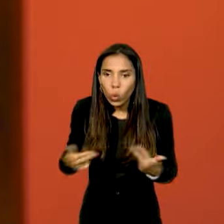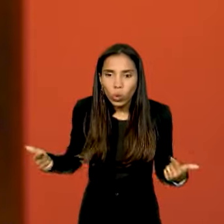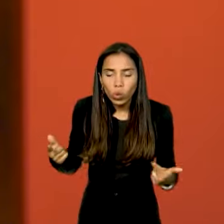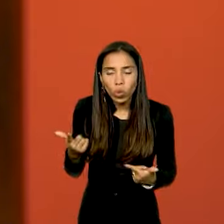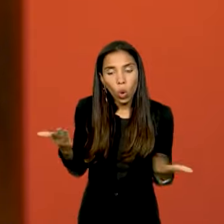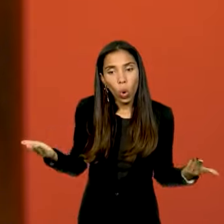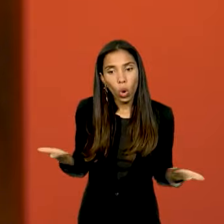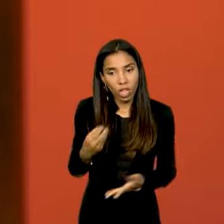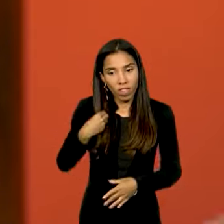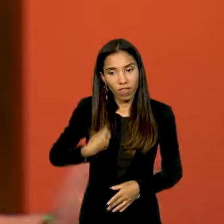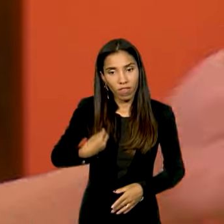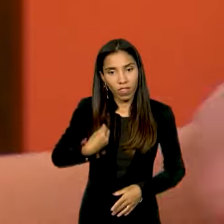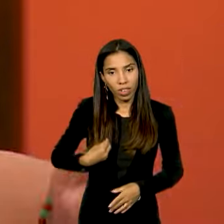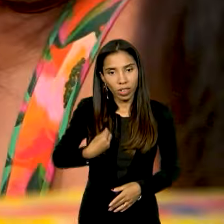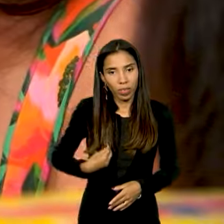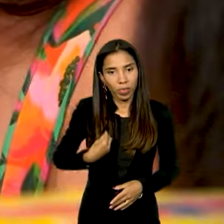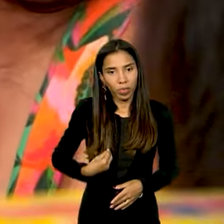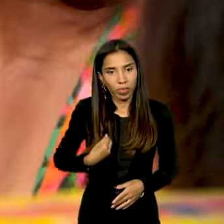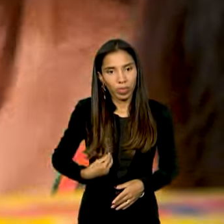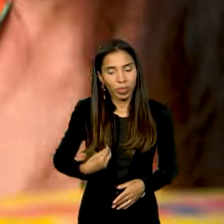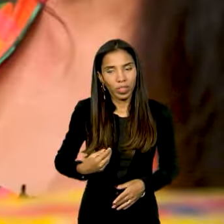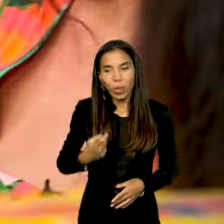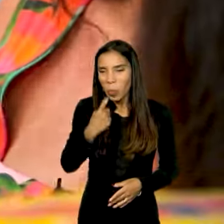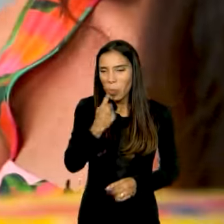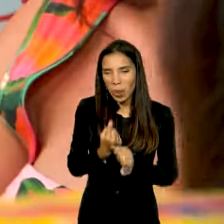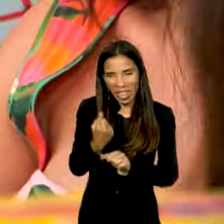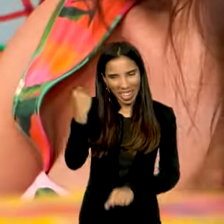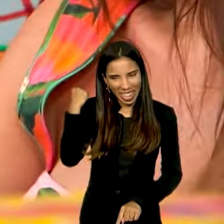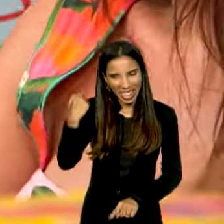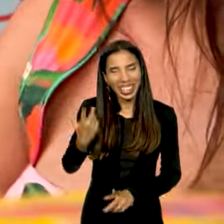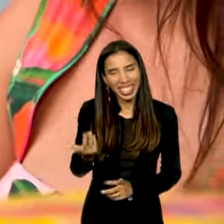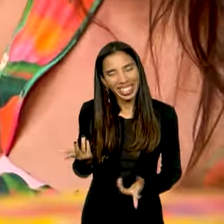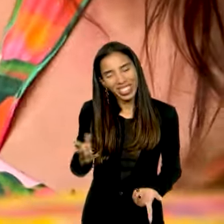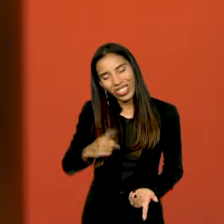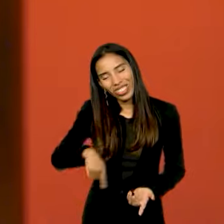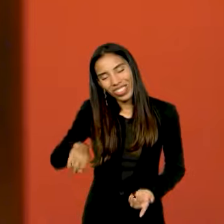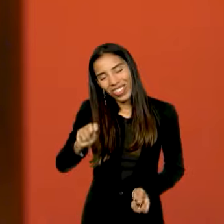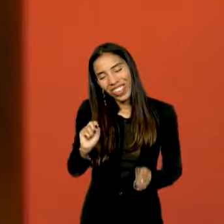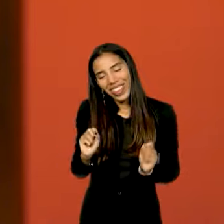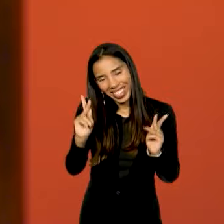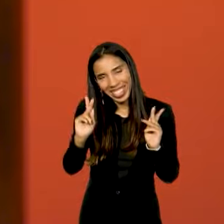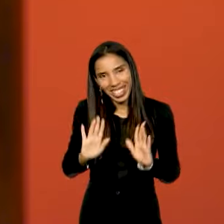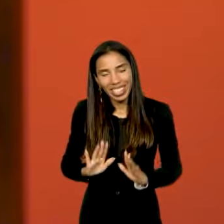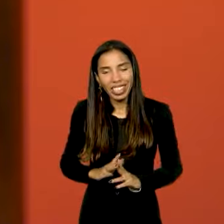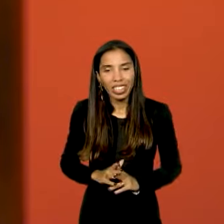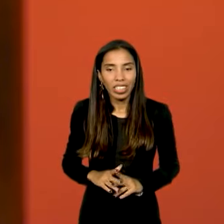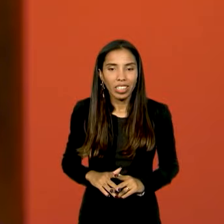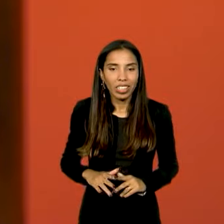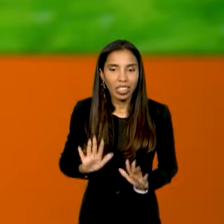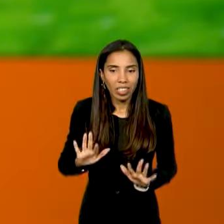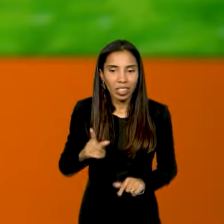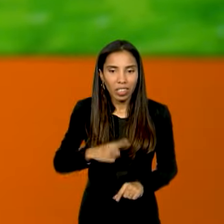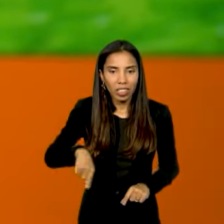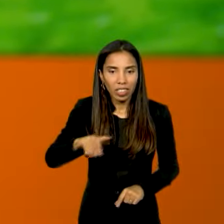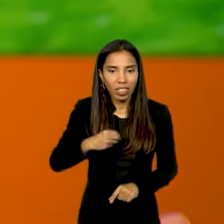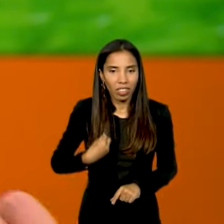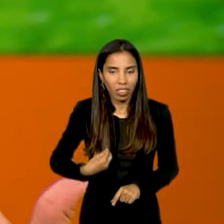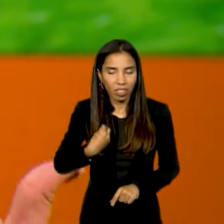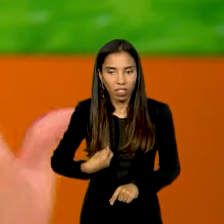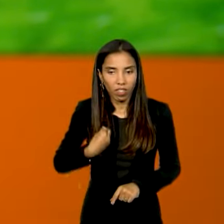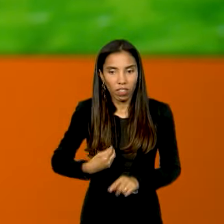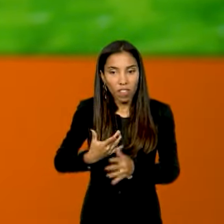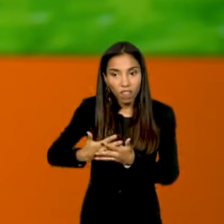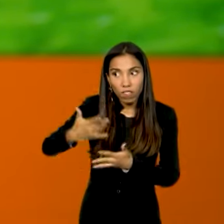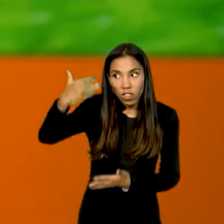gente vive hoje, evidentemente, está muito recente, ainda está muito quente o que a gente fez, mas... Mas o que a gente viveu, o que a